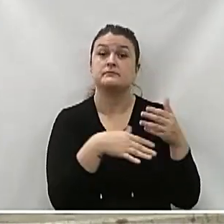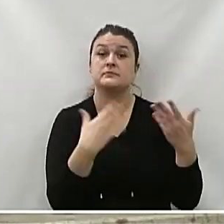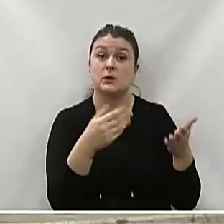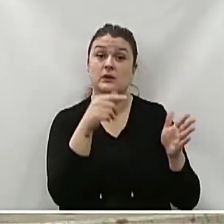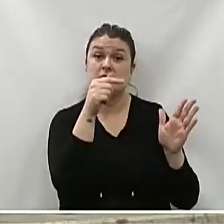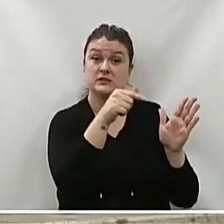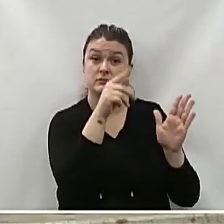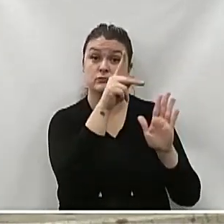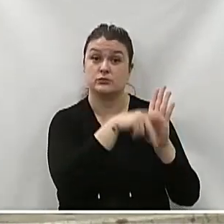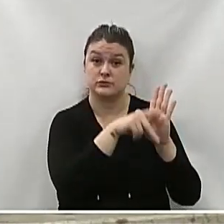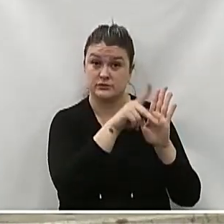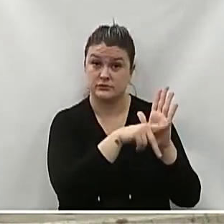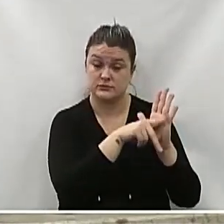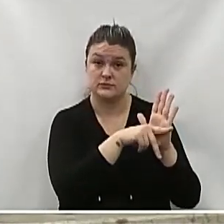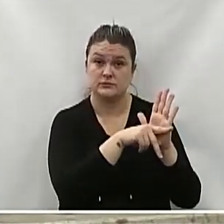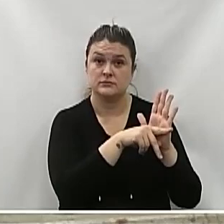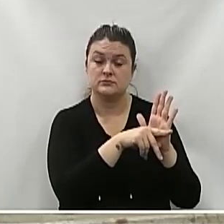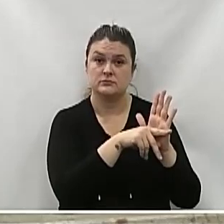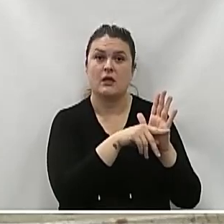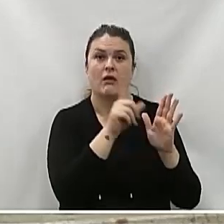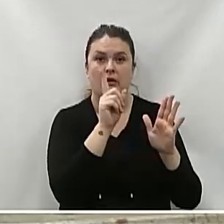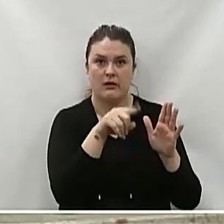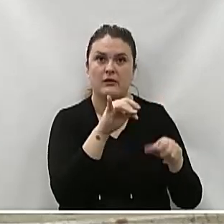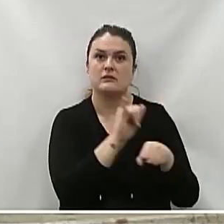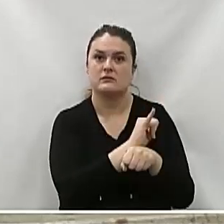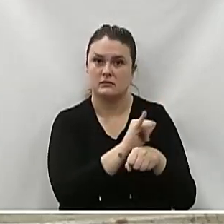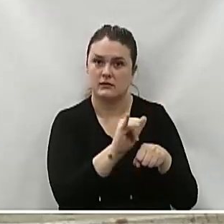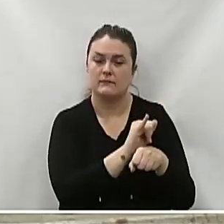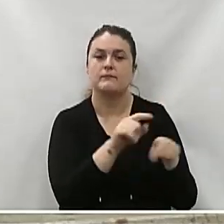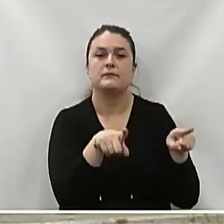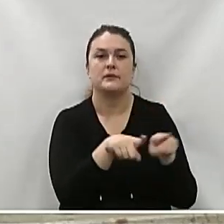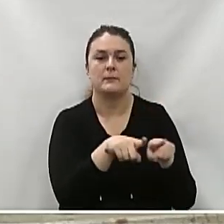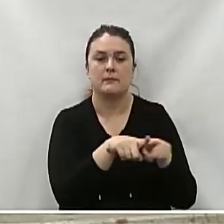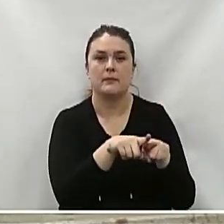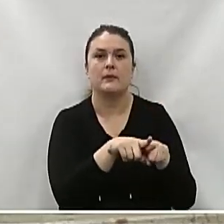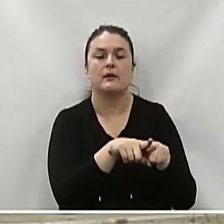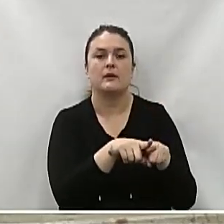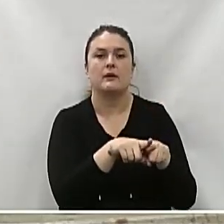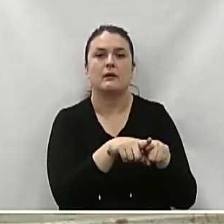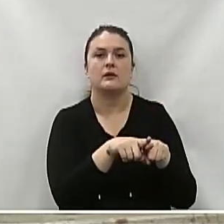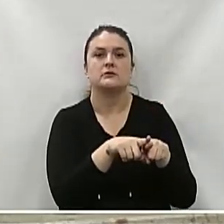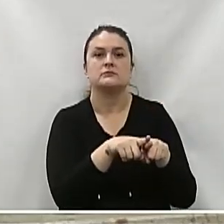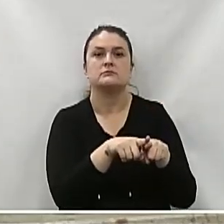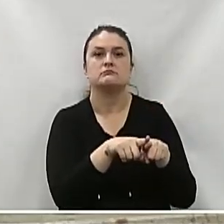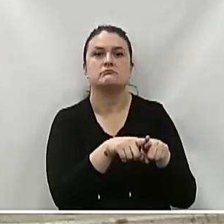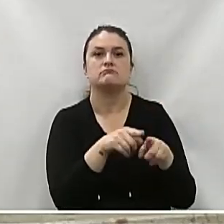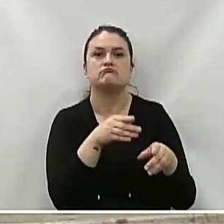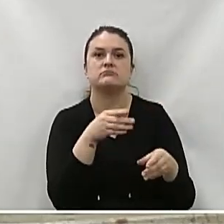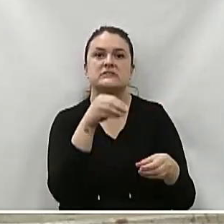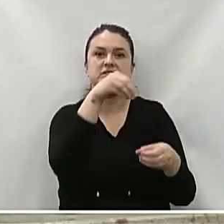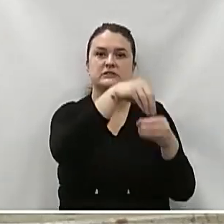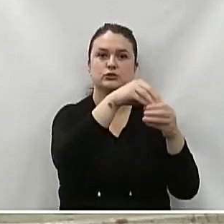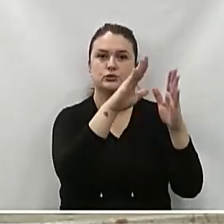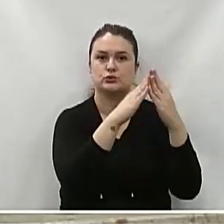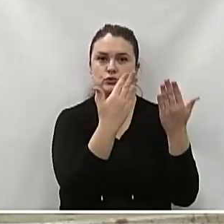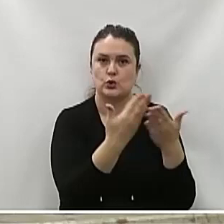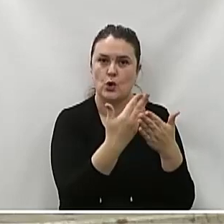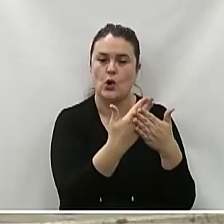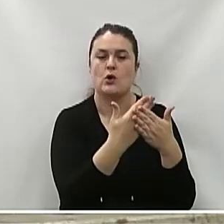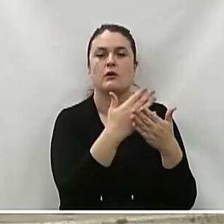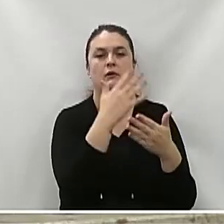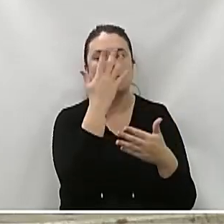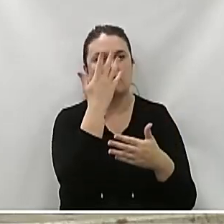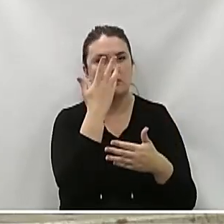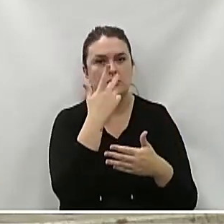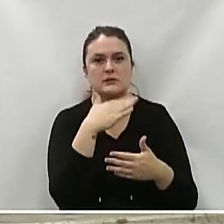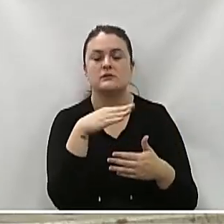projeto além de ser mais uma alternativa mais de estar implantando nas escolas e semeios do